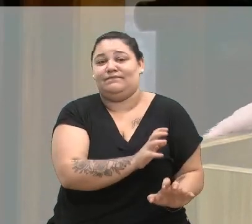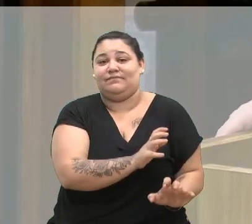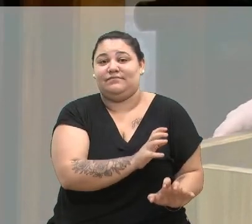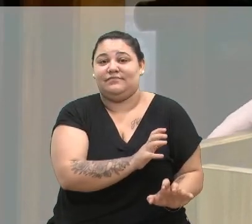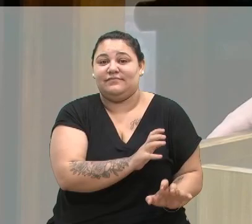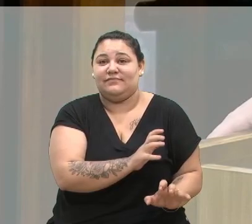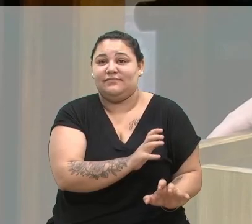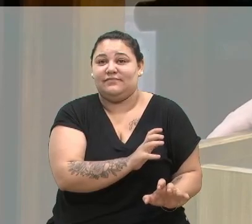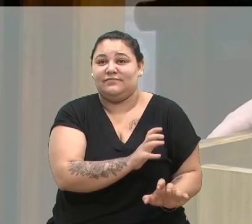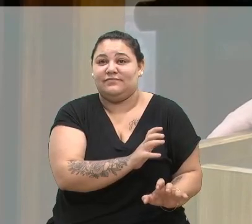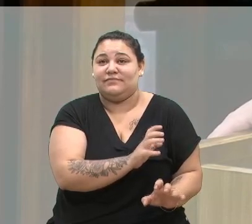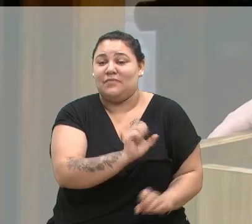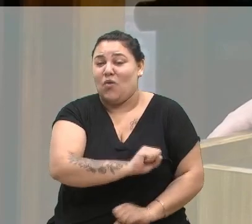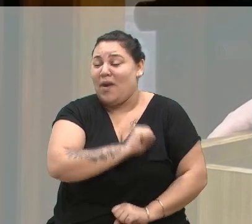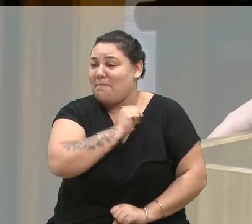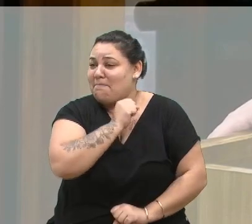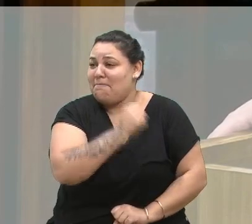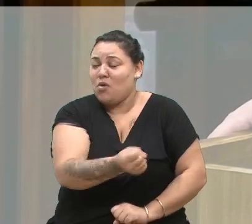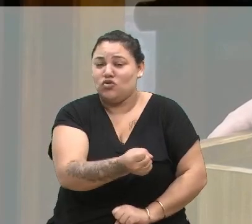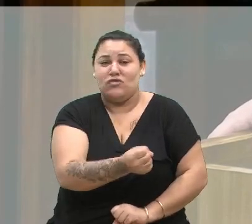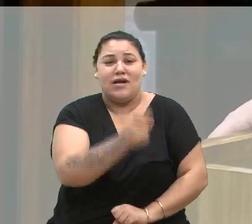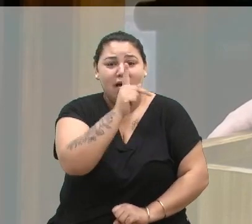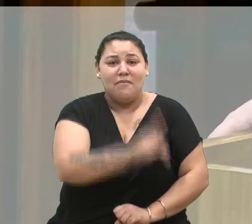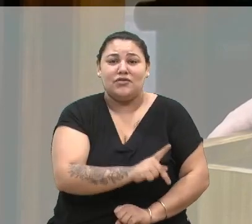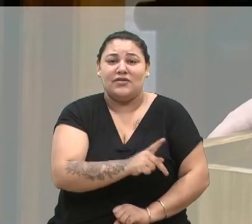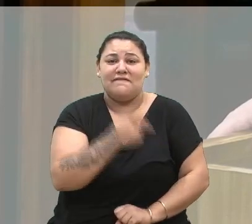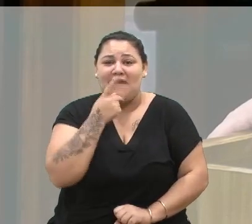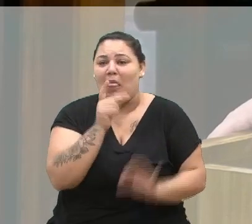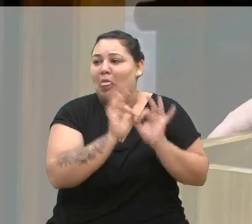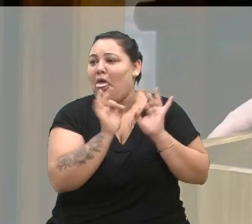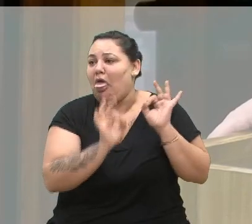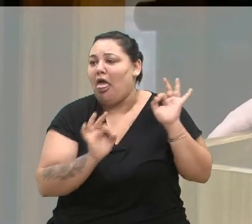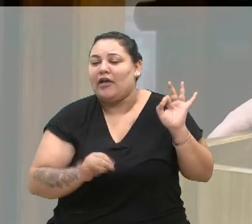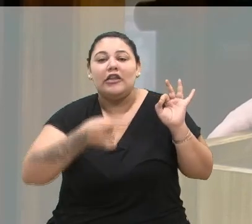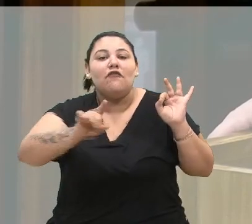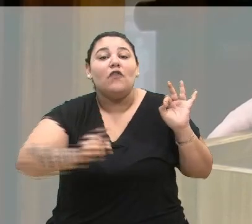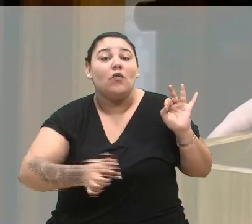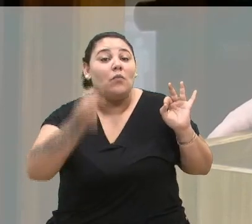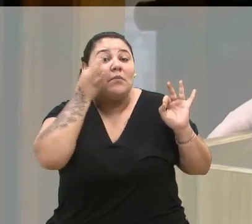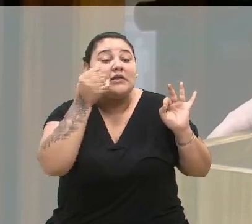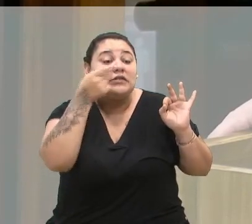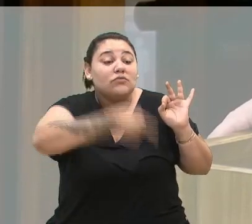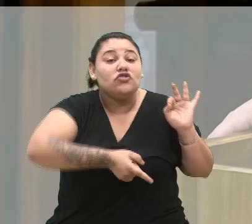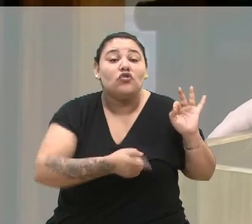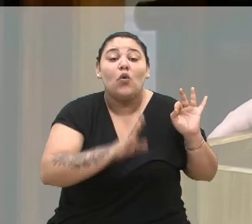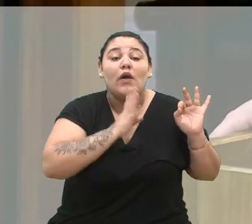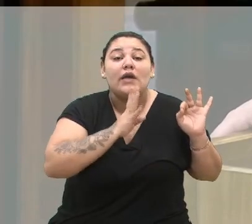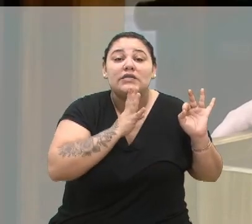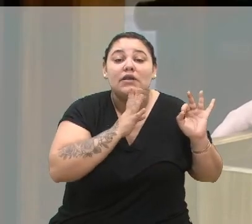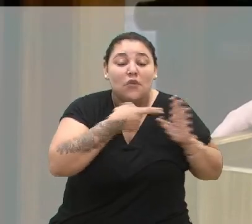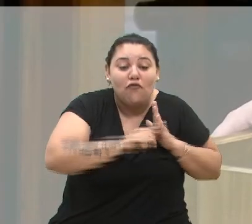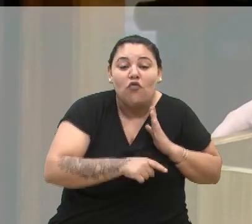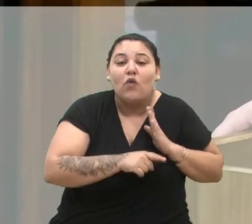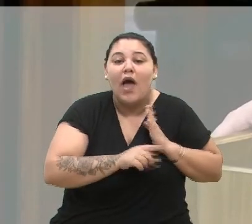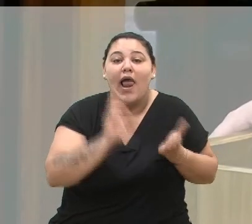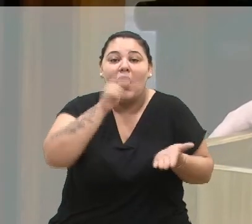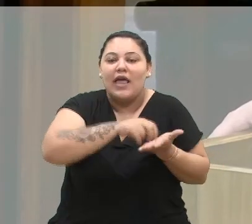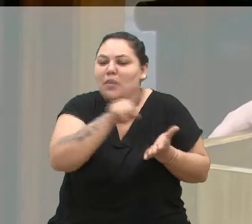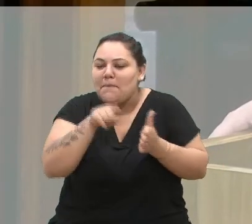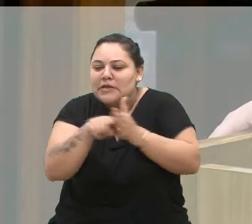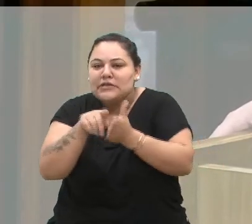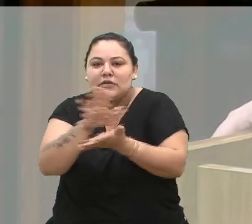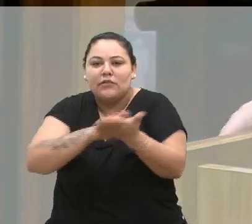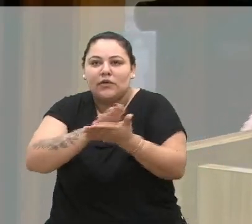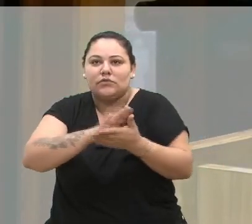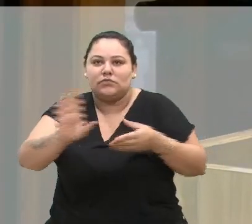pessoas que falam e não vão em loco conhecer a realidade. E não pesquisam também. Sua parte, vereador